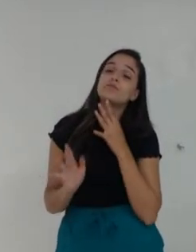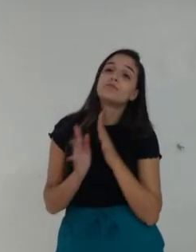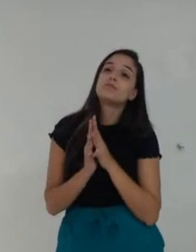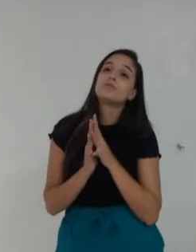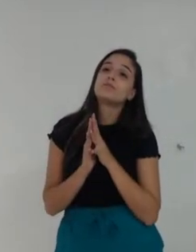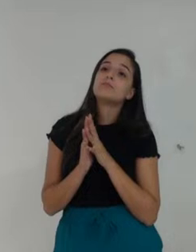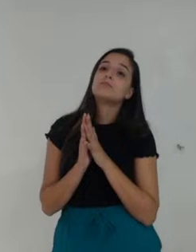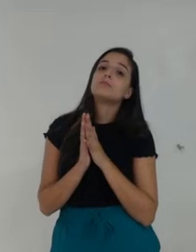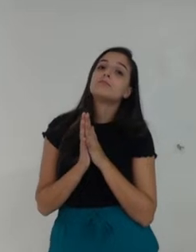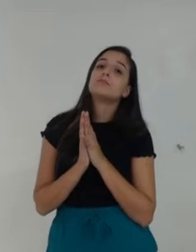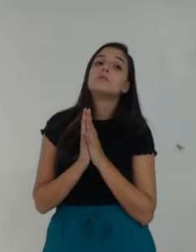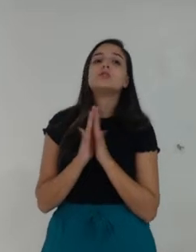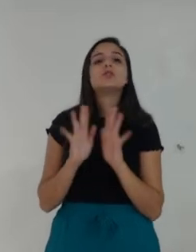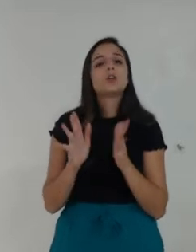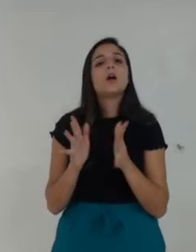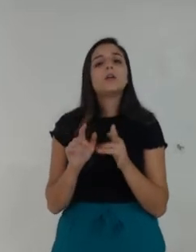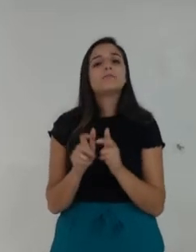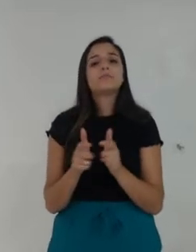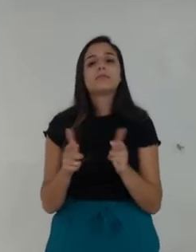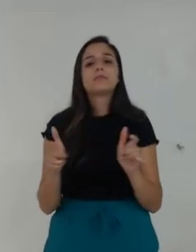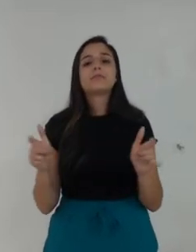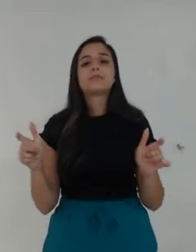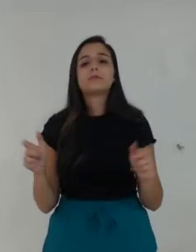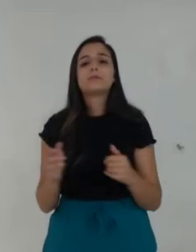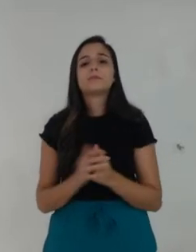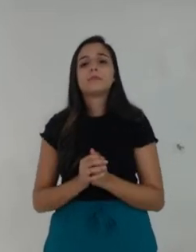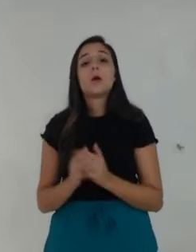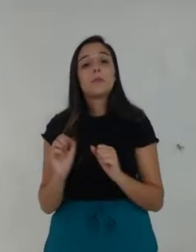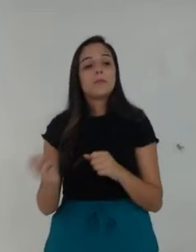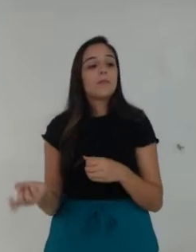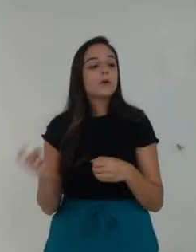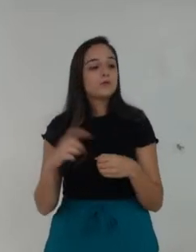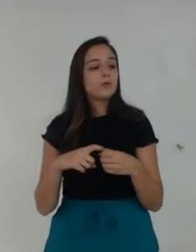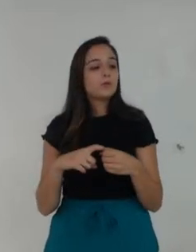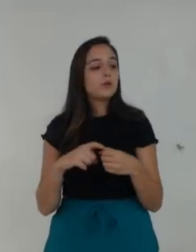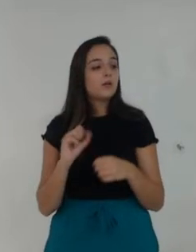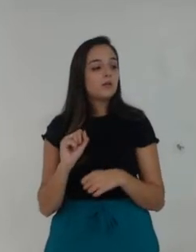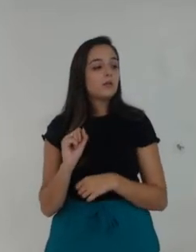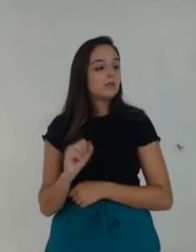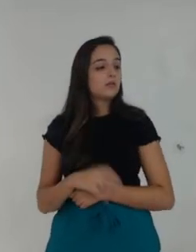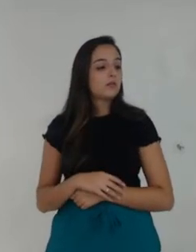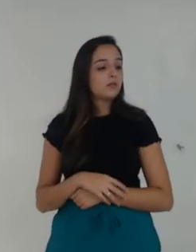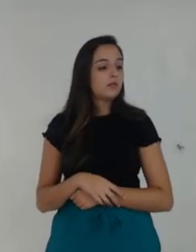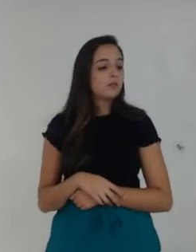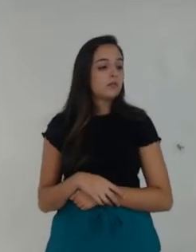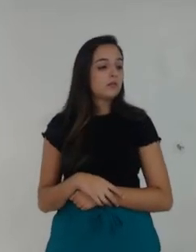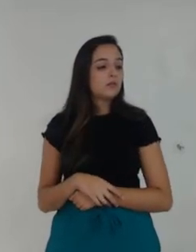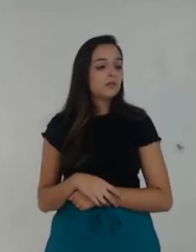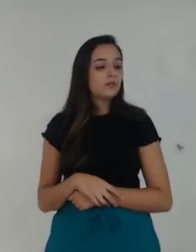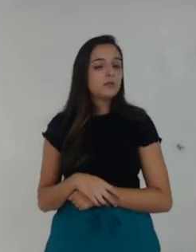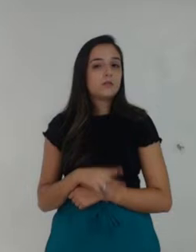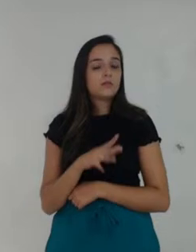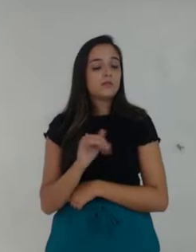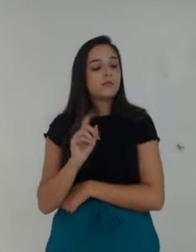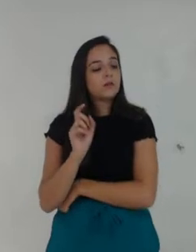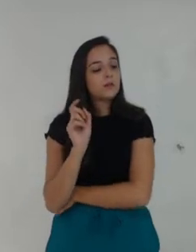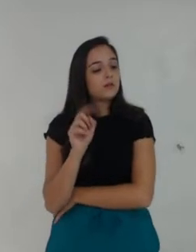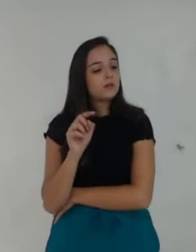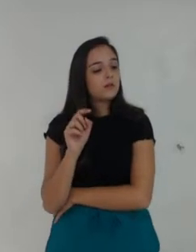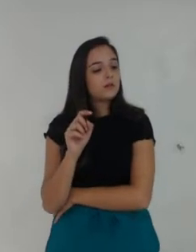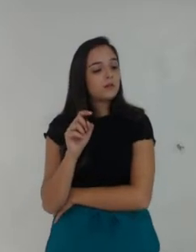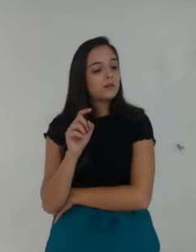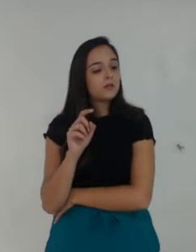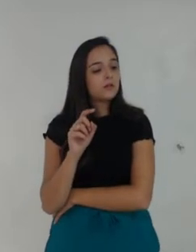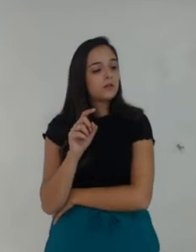bastante volumoso já. Pode voltar a consultas verbetes? Agora sim, vai ali na procura.